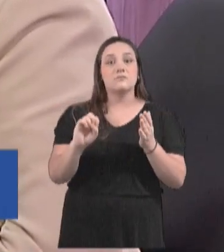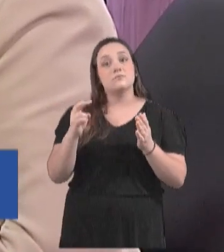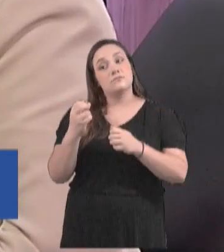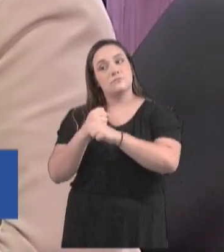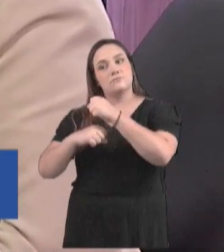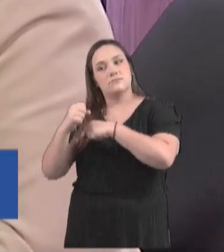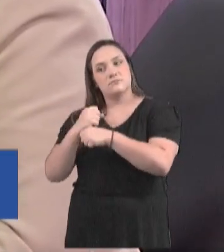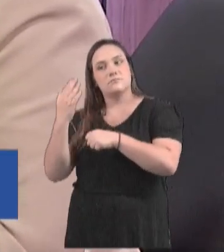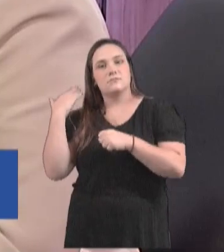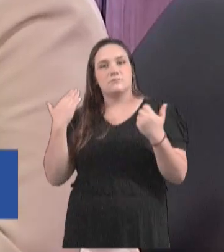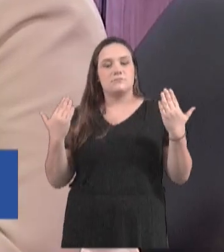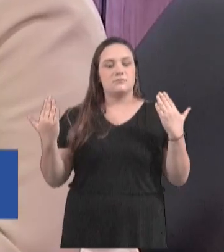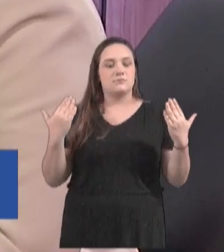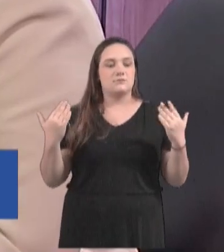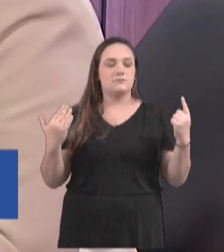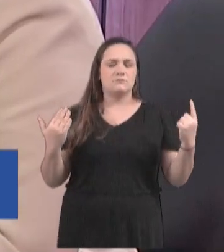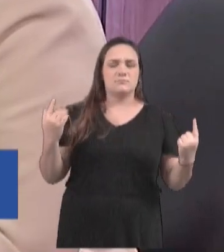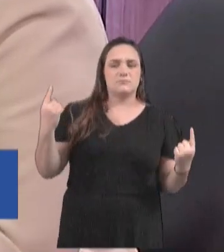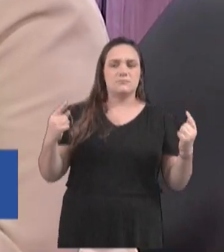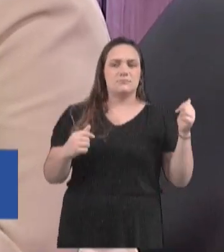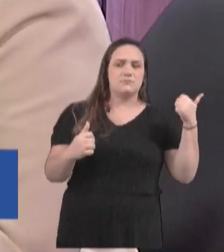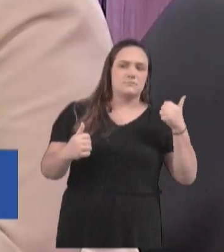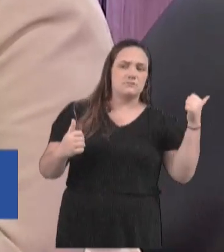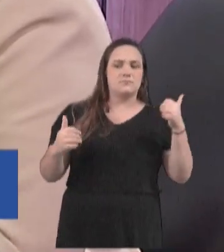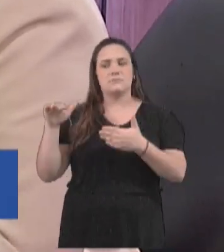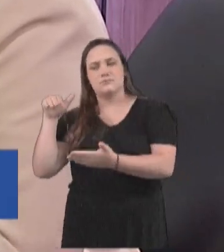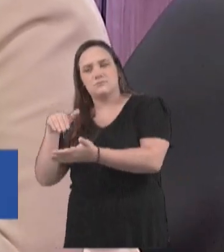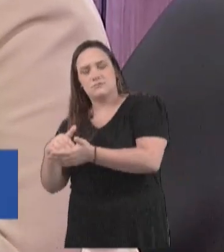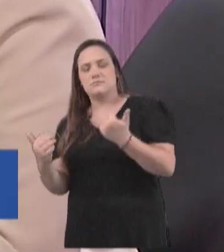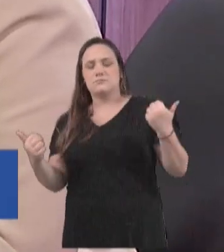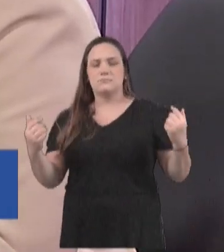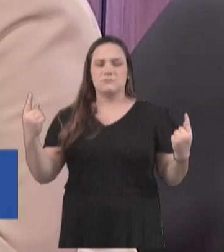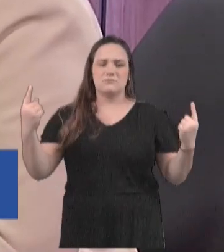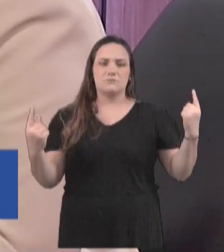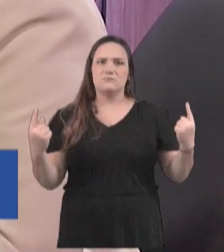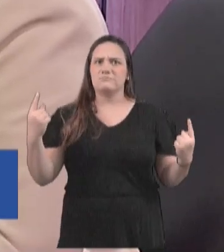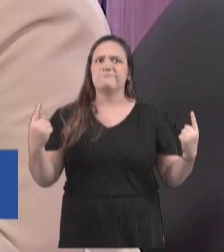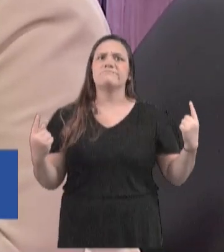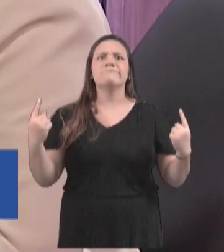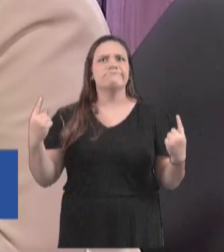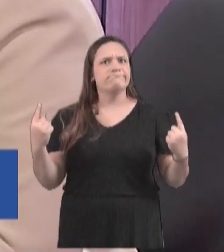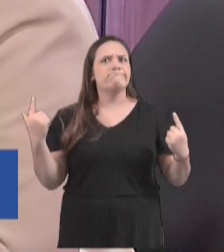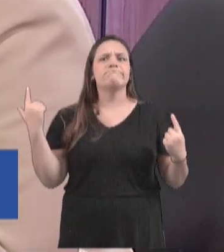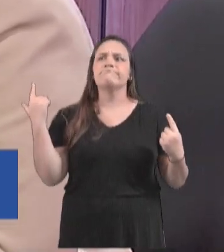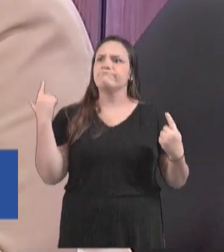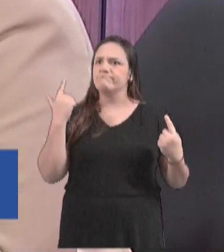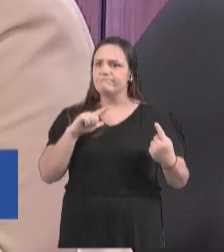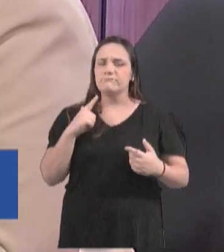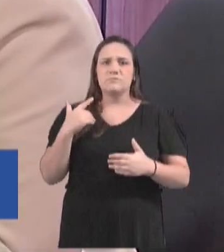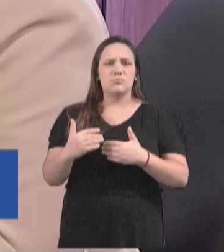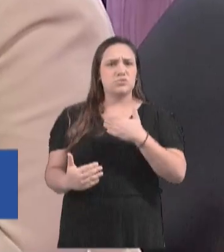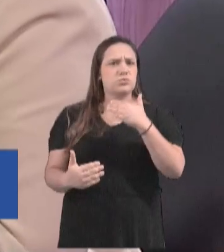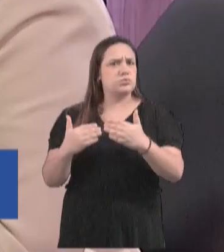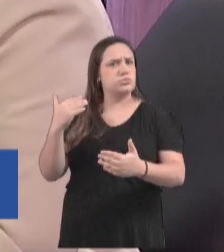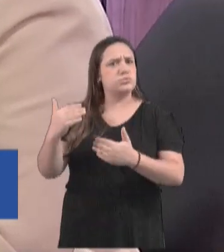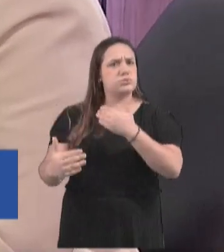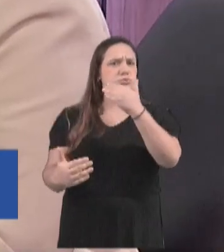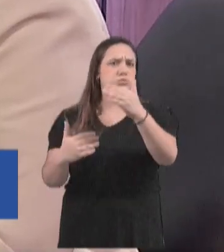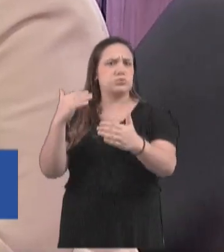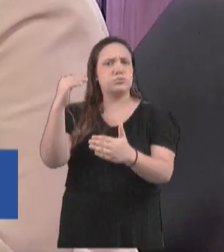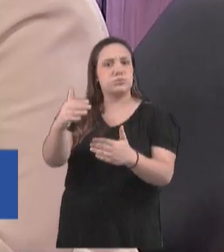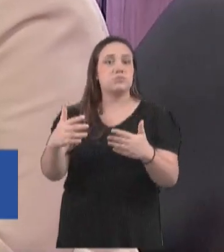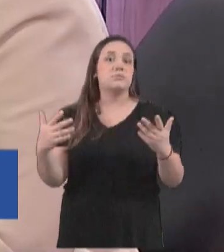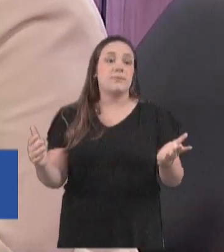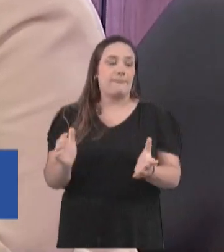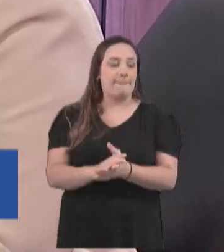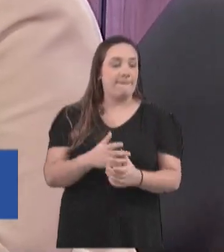cá, a gente percebe que muita coisa avançou, exatamente. E